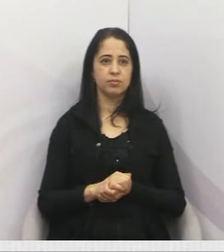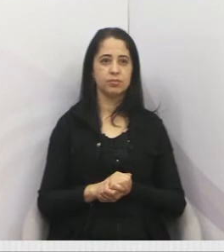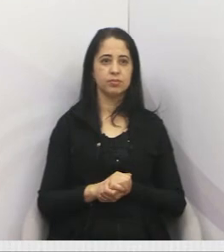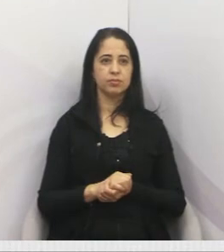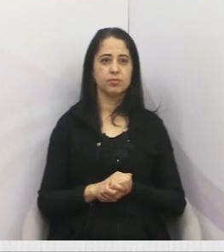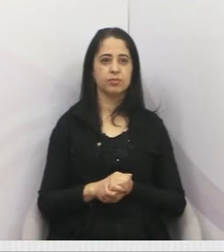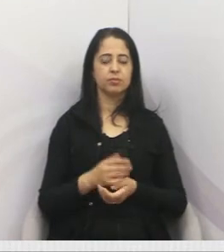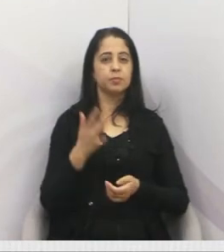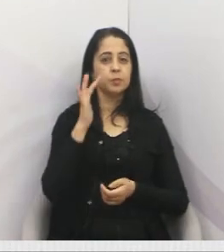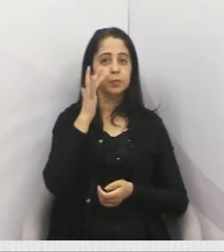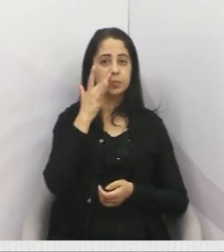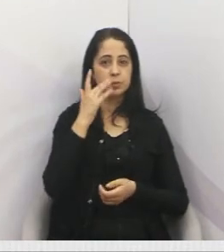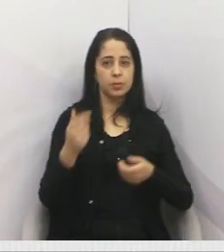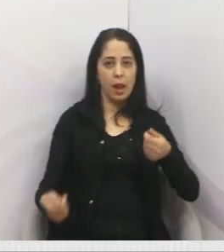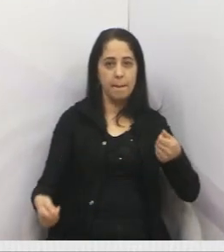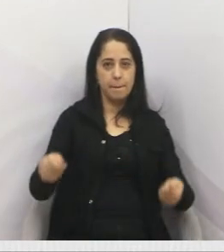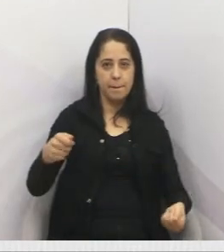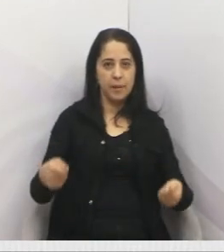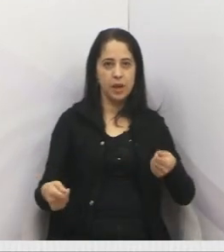Mineração,